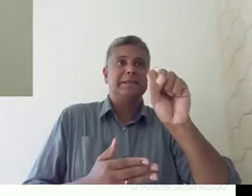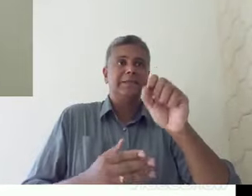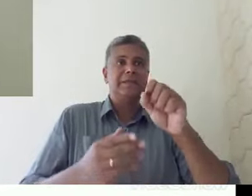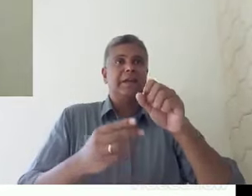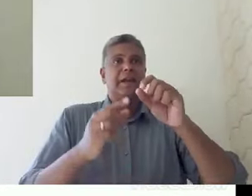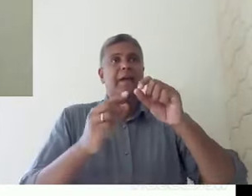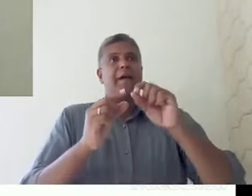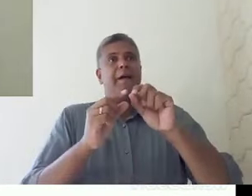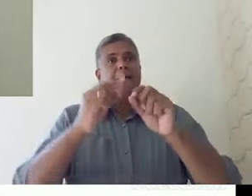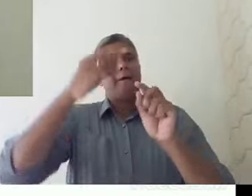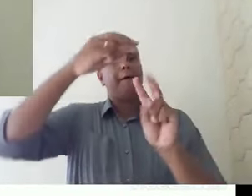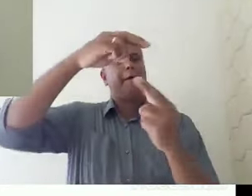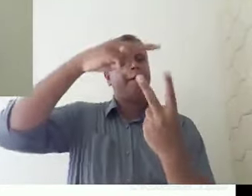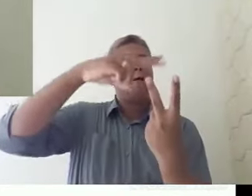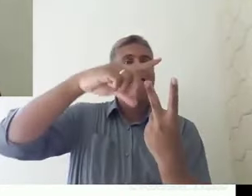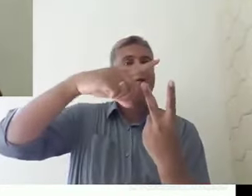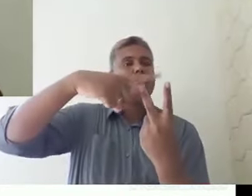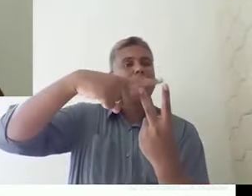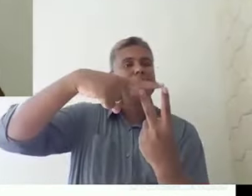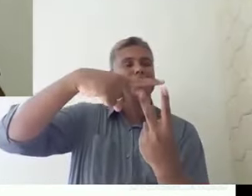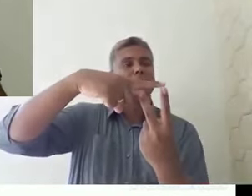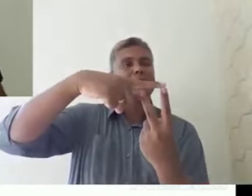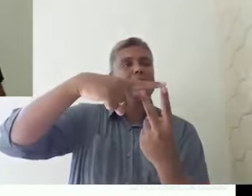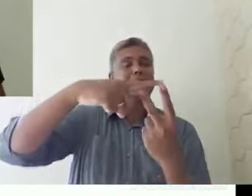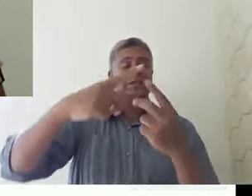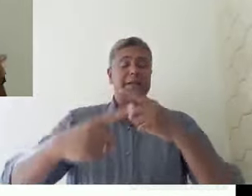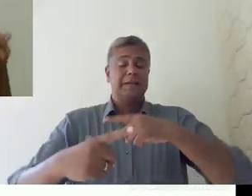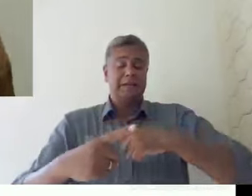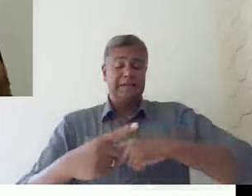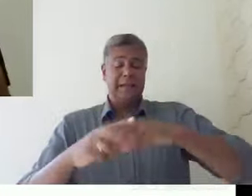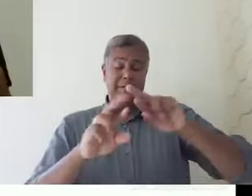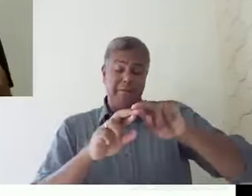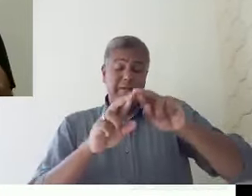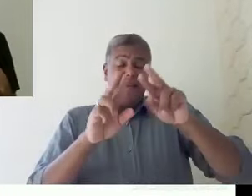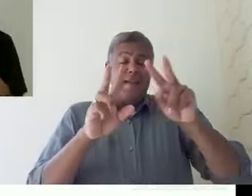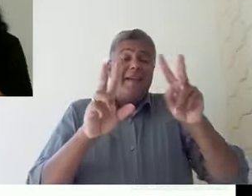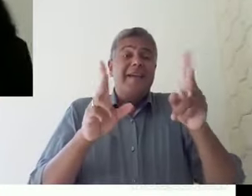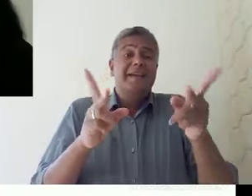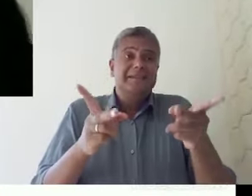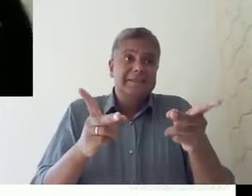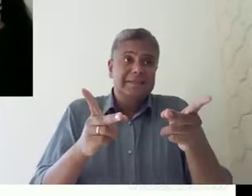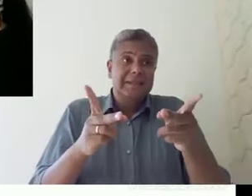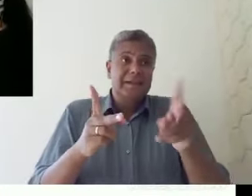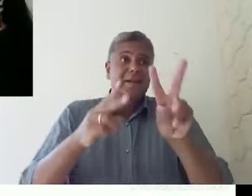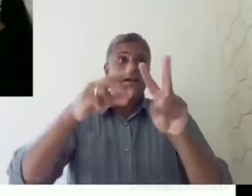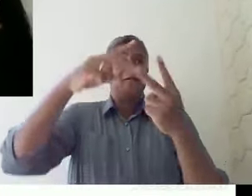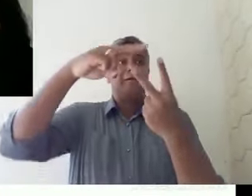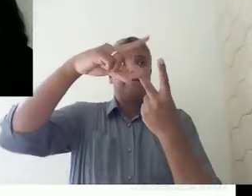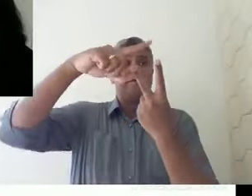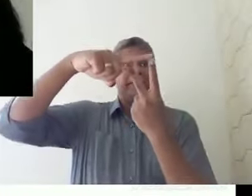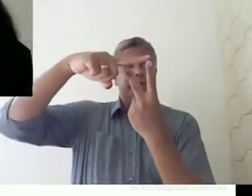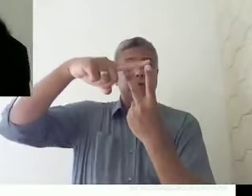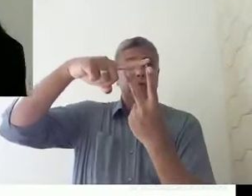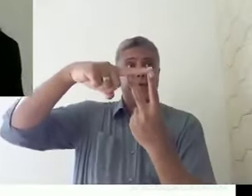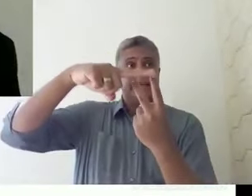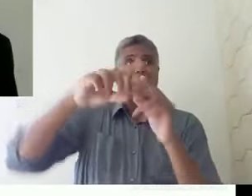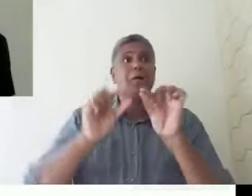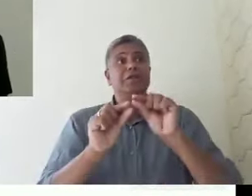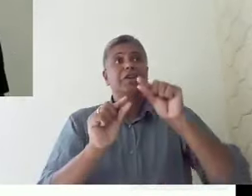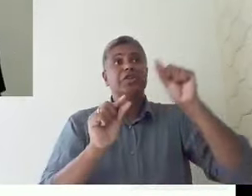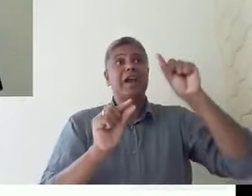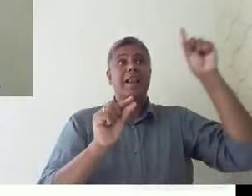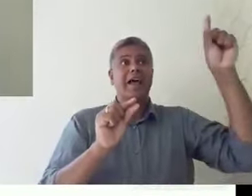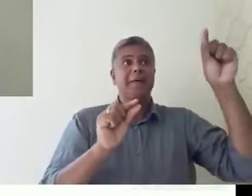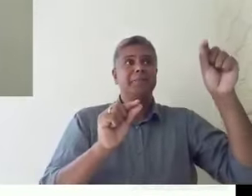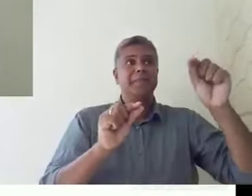boa forma de você classificar se uma grandeza é escalar ou vetorial é vocês observarem